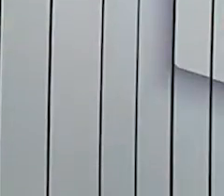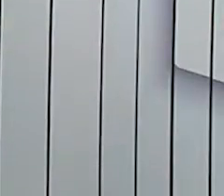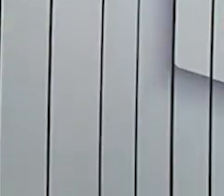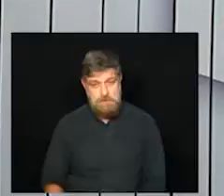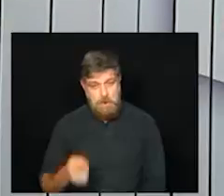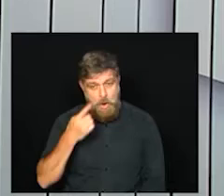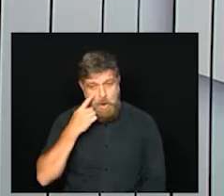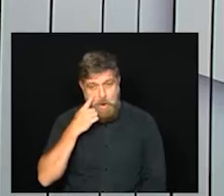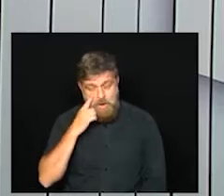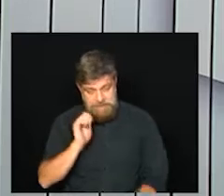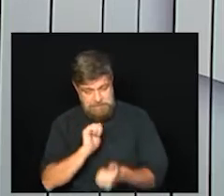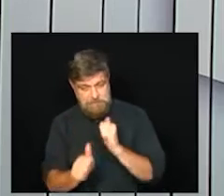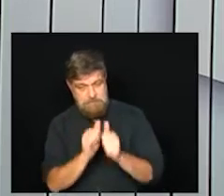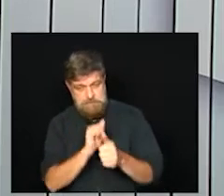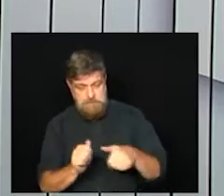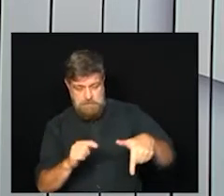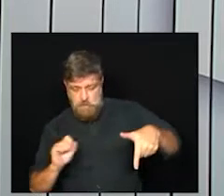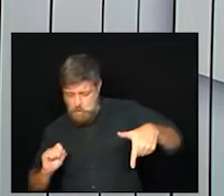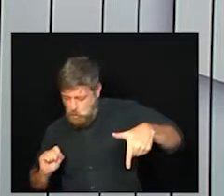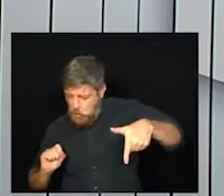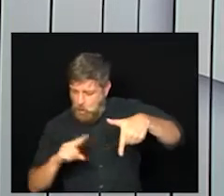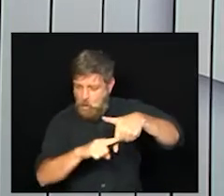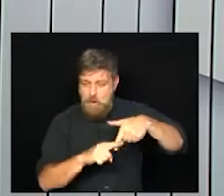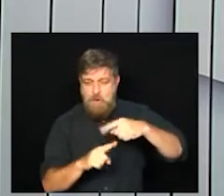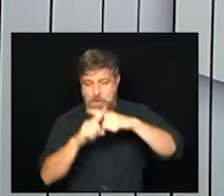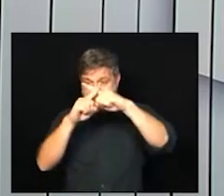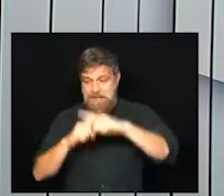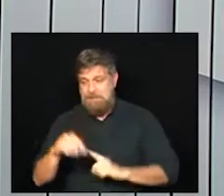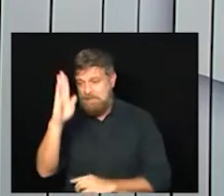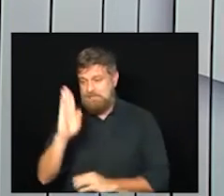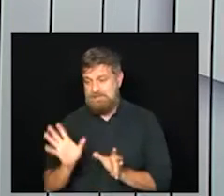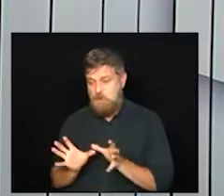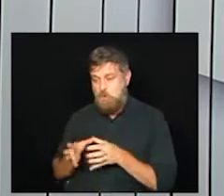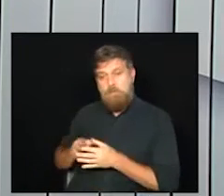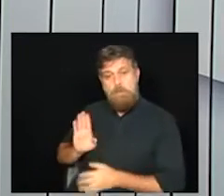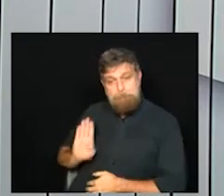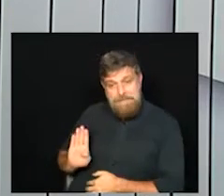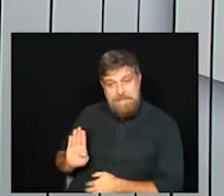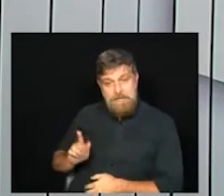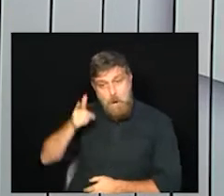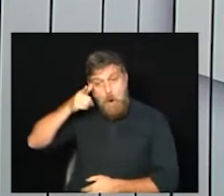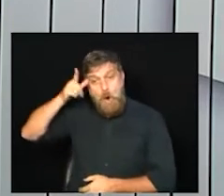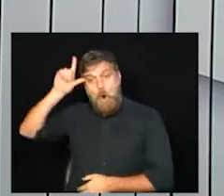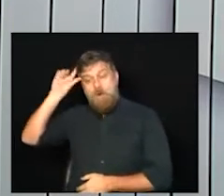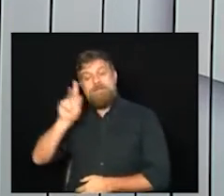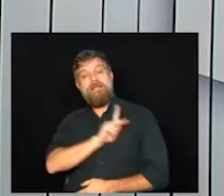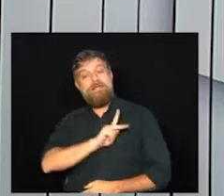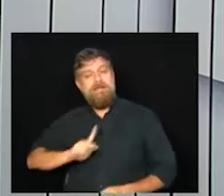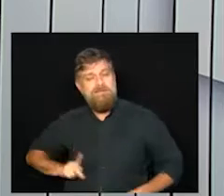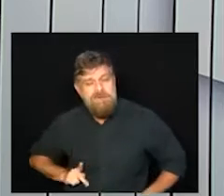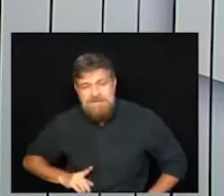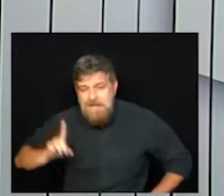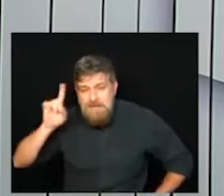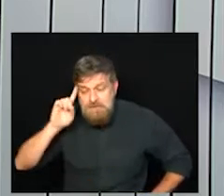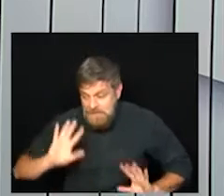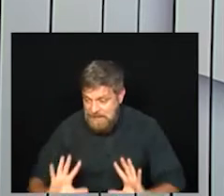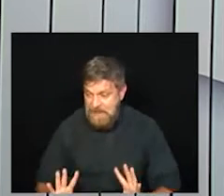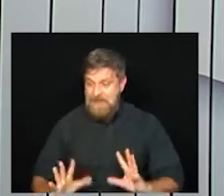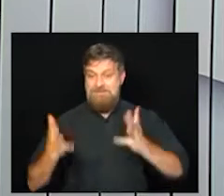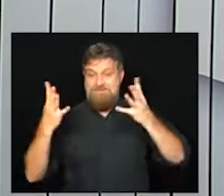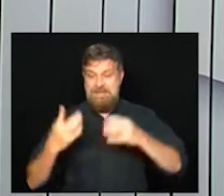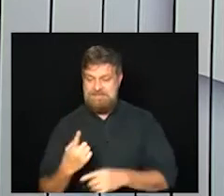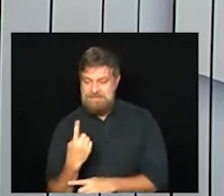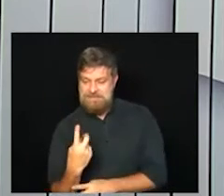Hora de balançar as redes do Campeonato Brasileiro da Série B, porque ontem a Ponte Preta, no dia em que